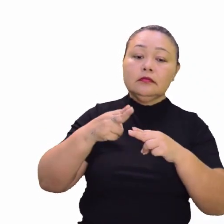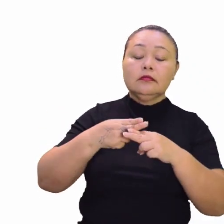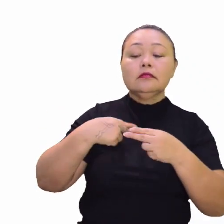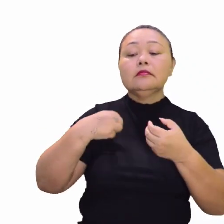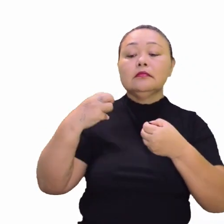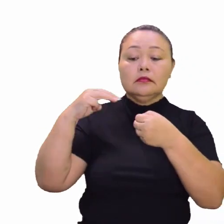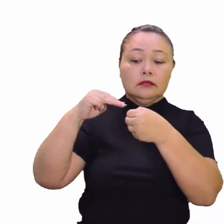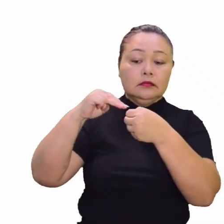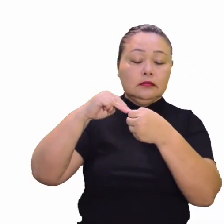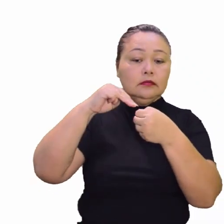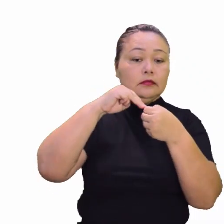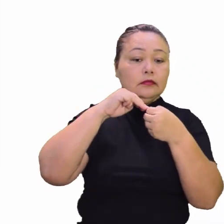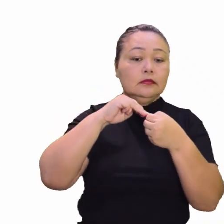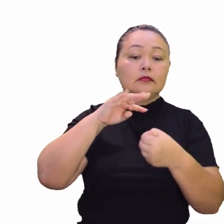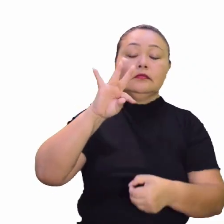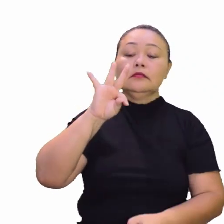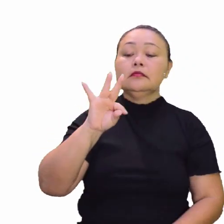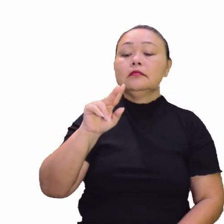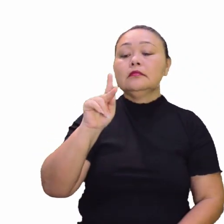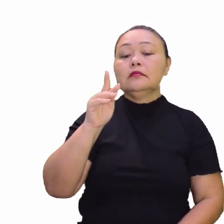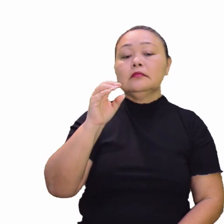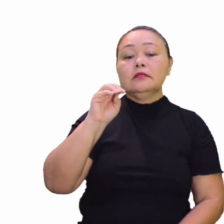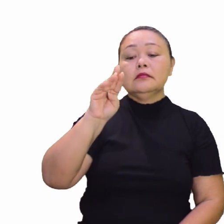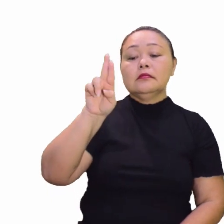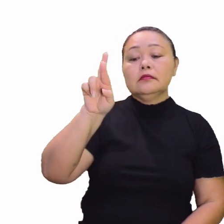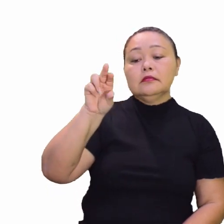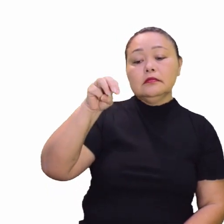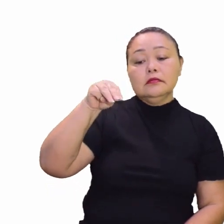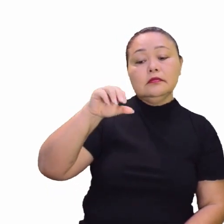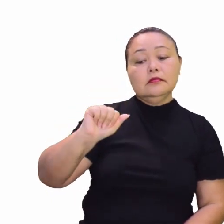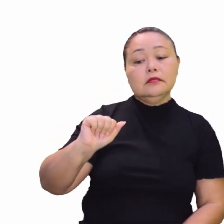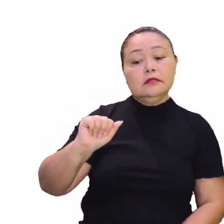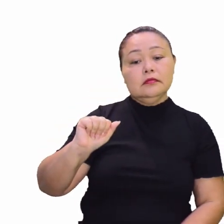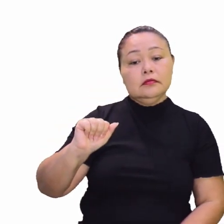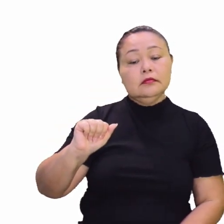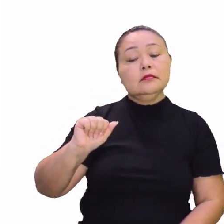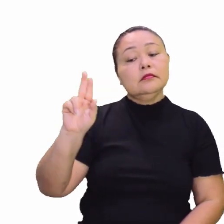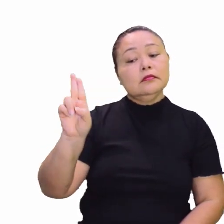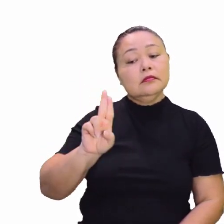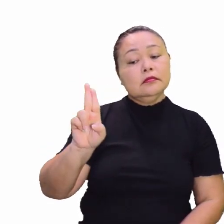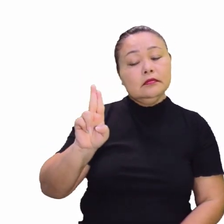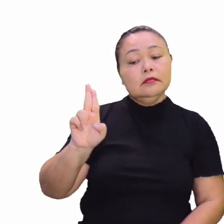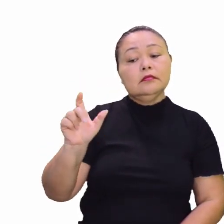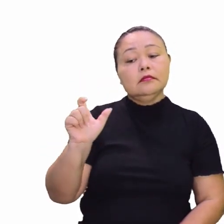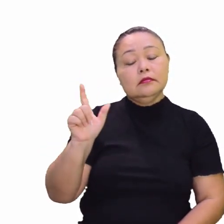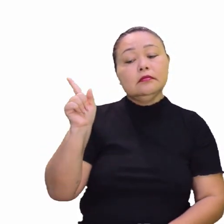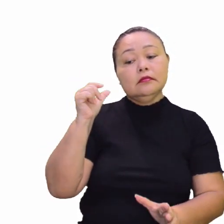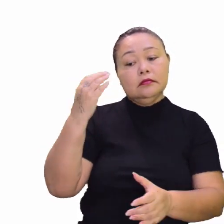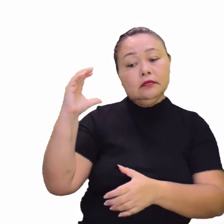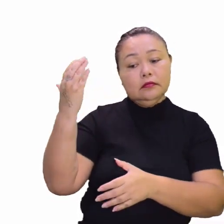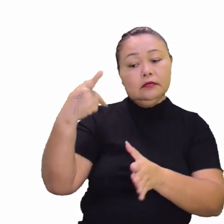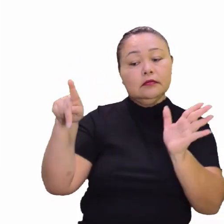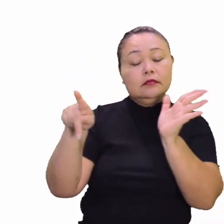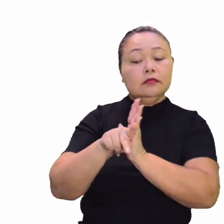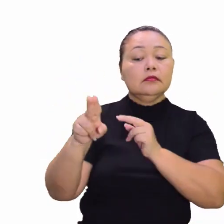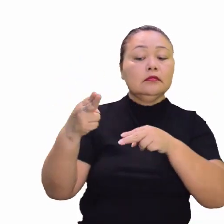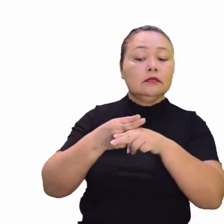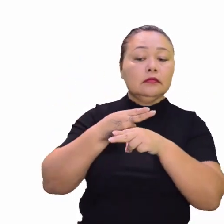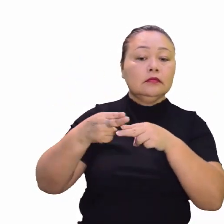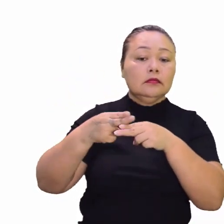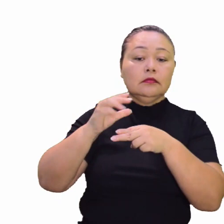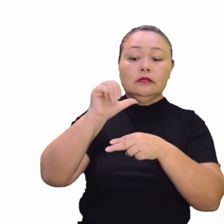do município é Theobroma. Exato. Ali, ó, é o nome científico do cacau.